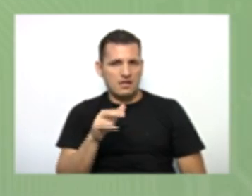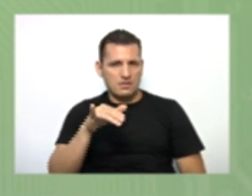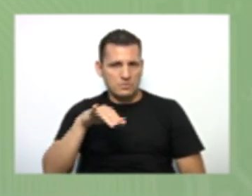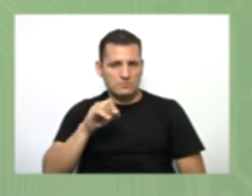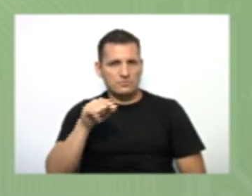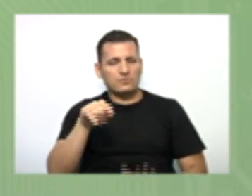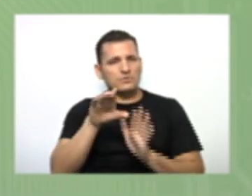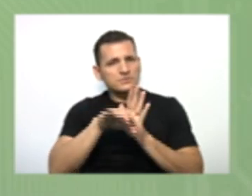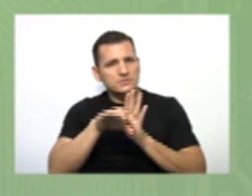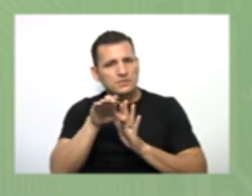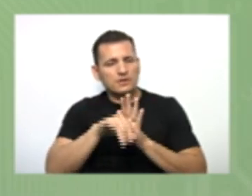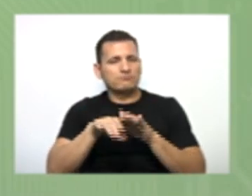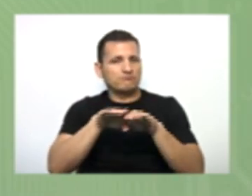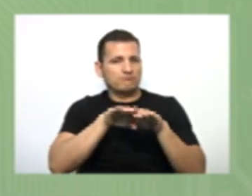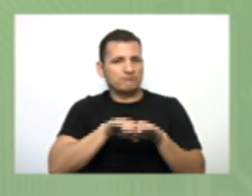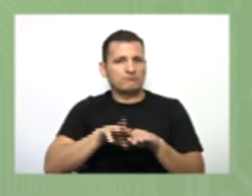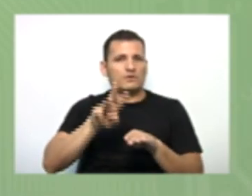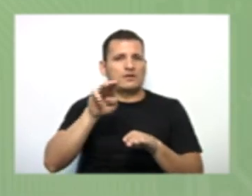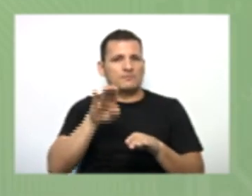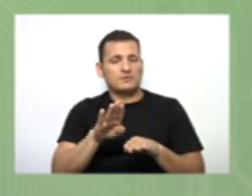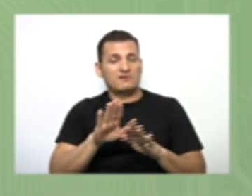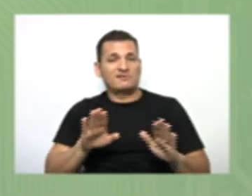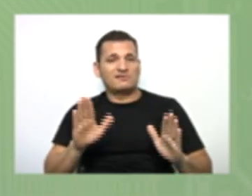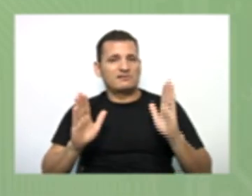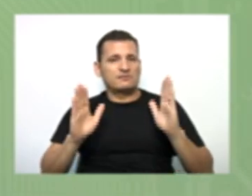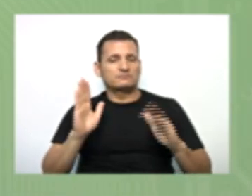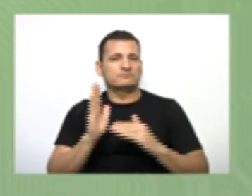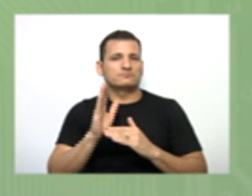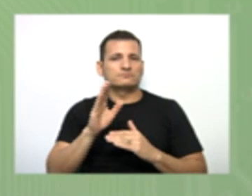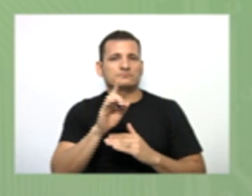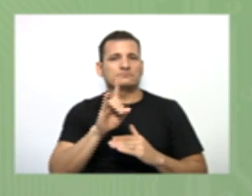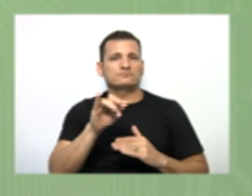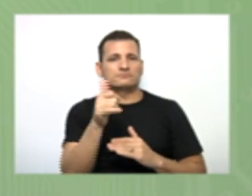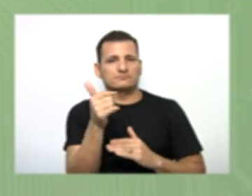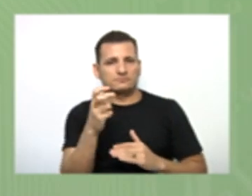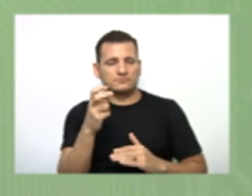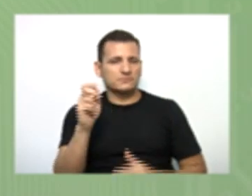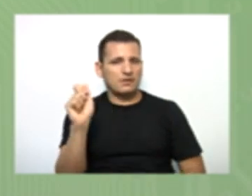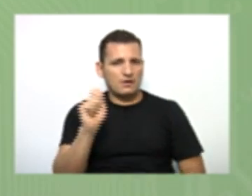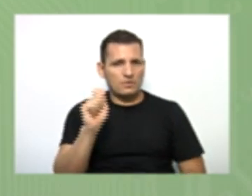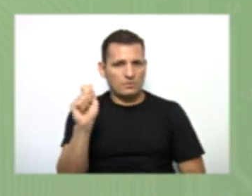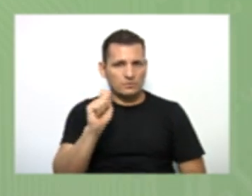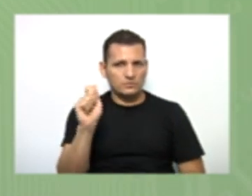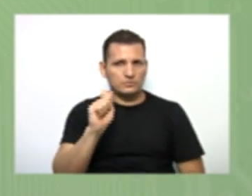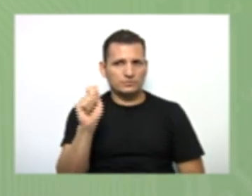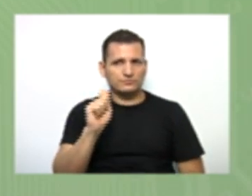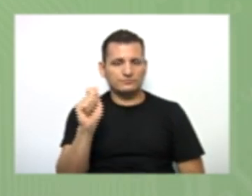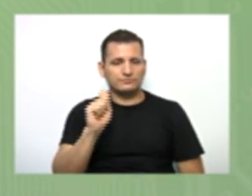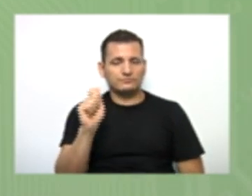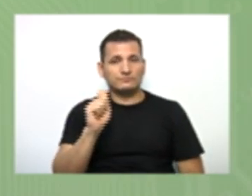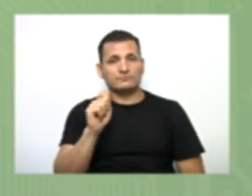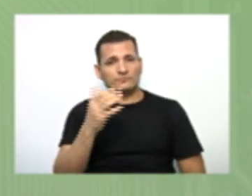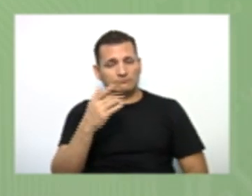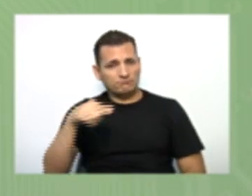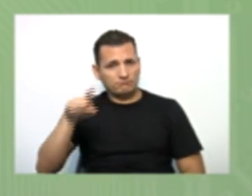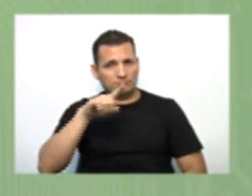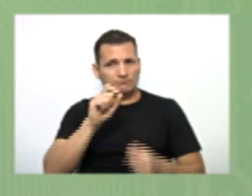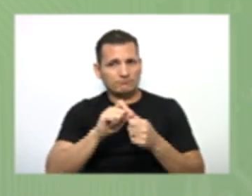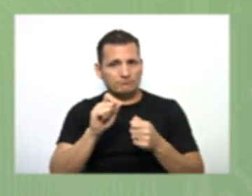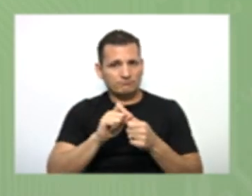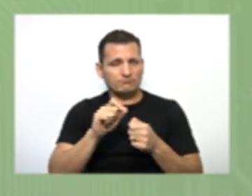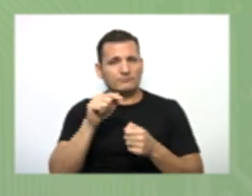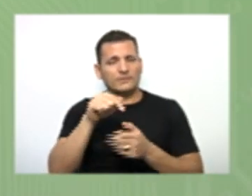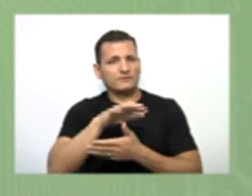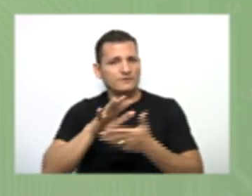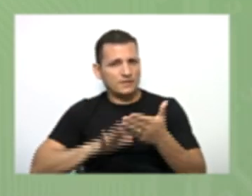conceitos e padrões web, que vai até o dia 15 de agosto. Então, façam essa atividade de